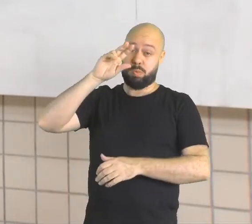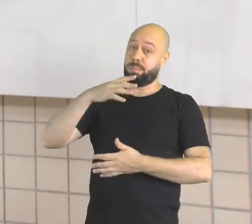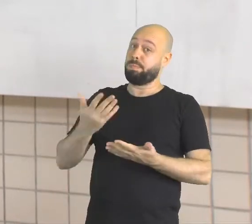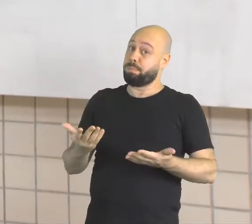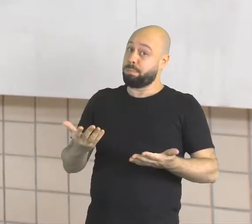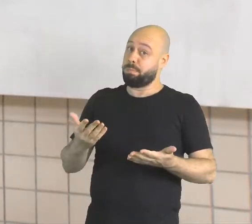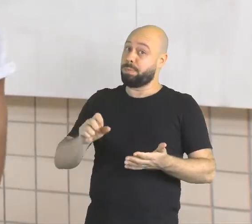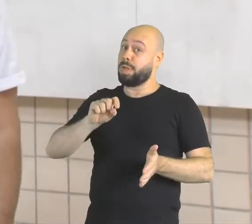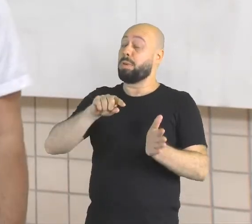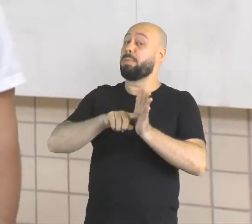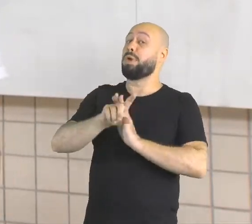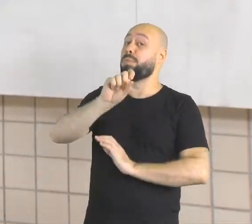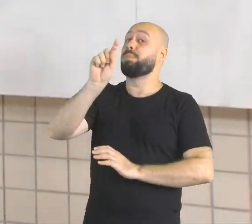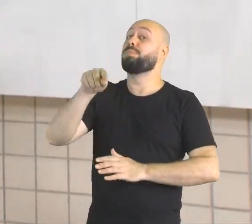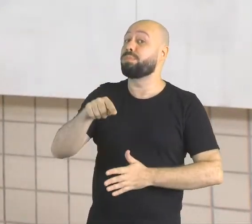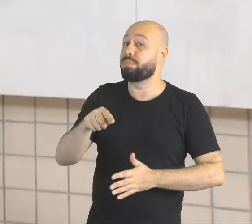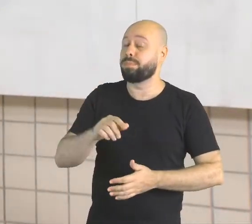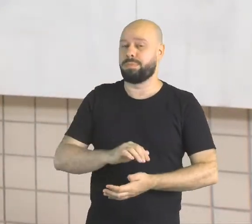Vamos lá, hein?